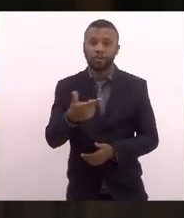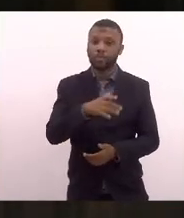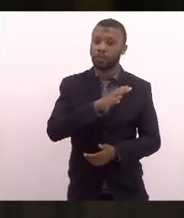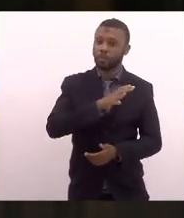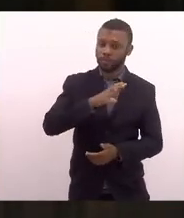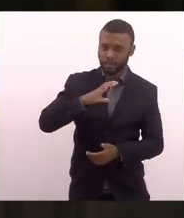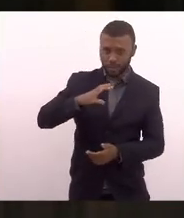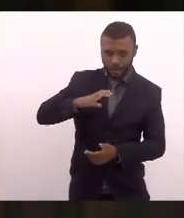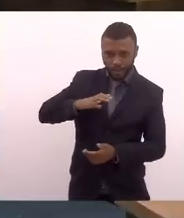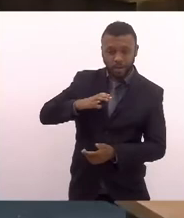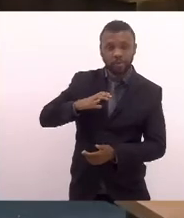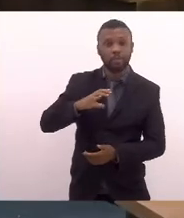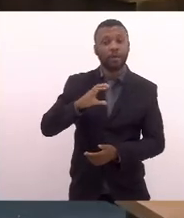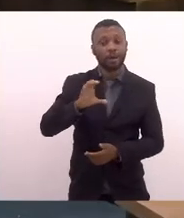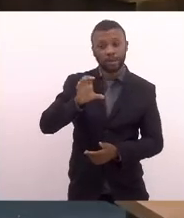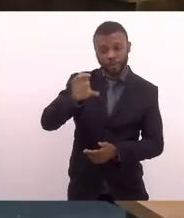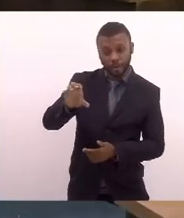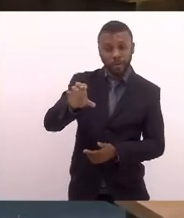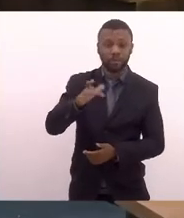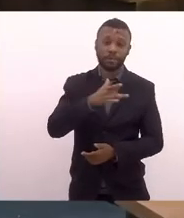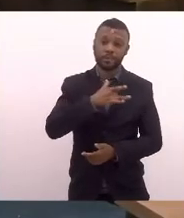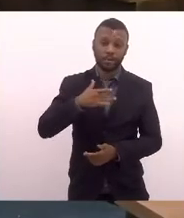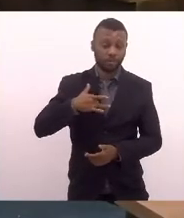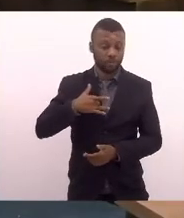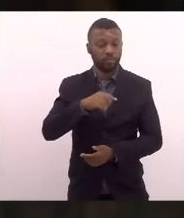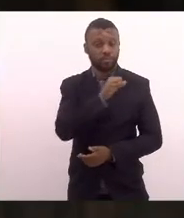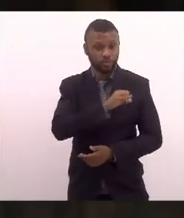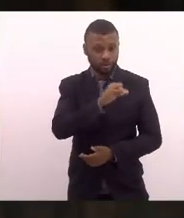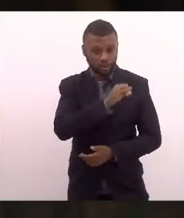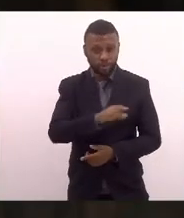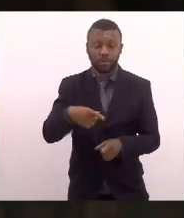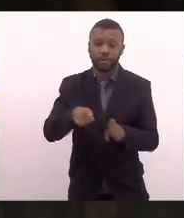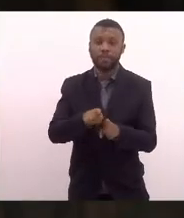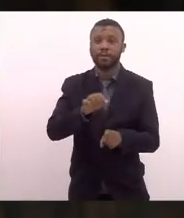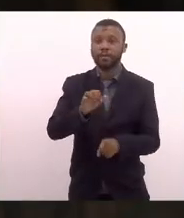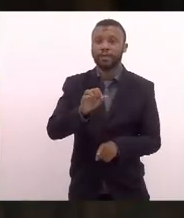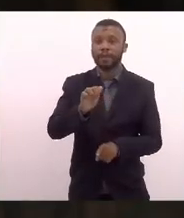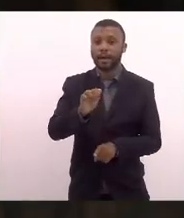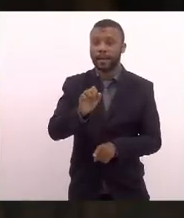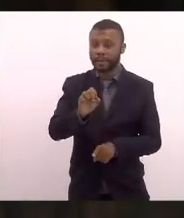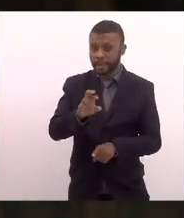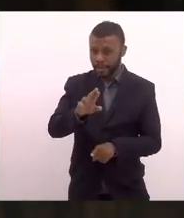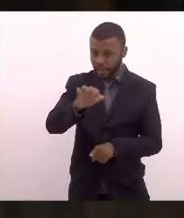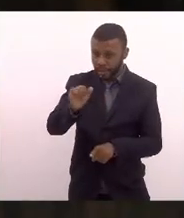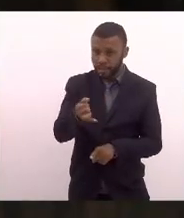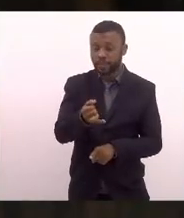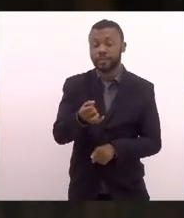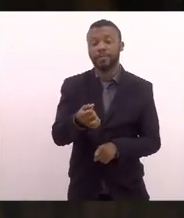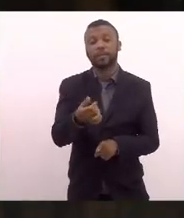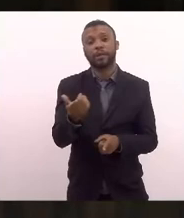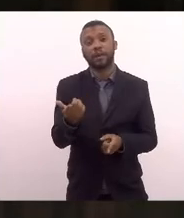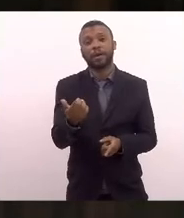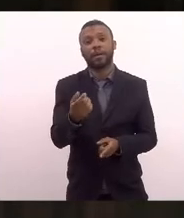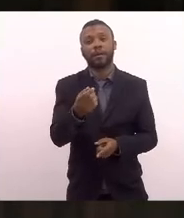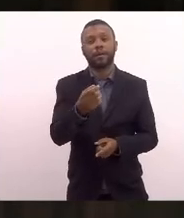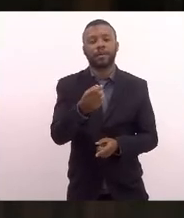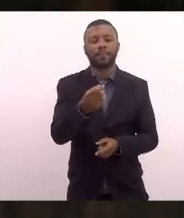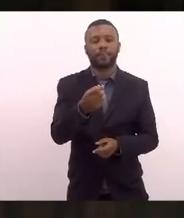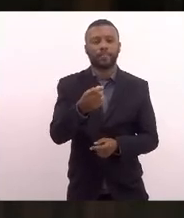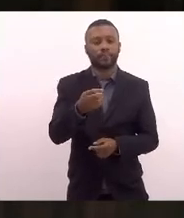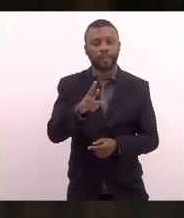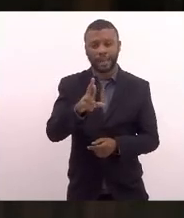e do IASERJ, Marta de Fátima Lima Barbosa, docente da Escola de Saúde da Marinha,